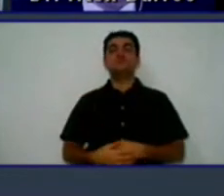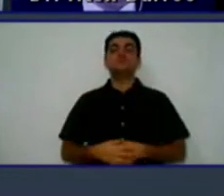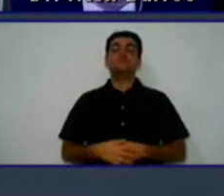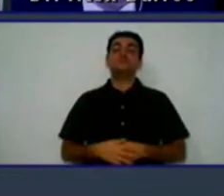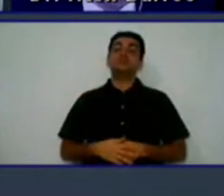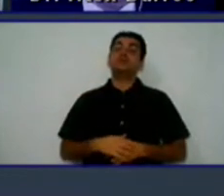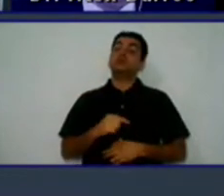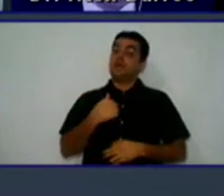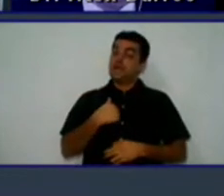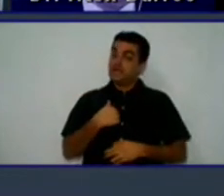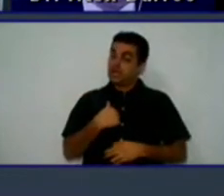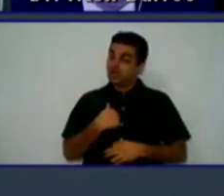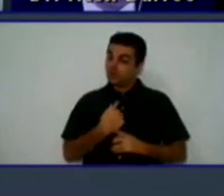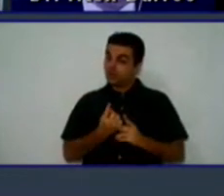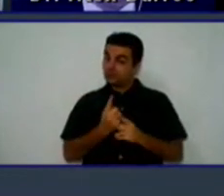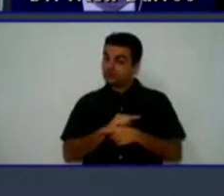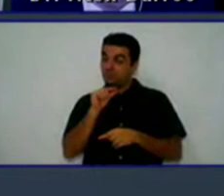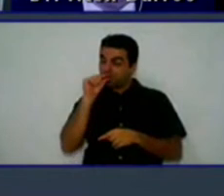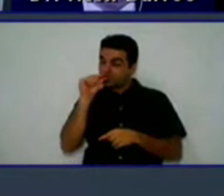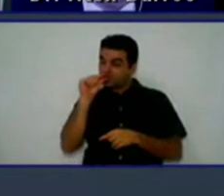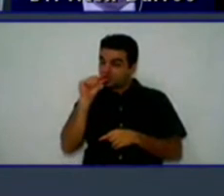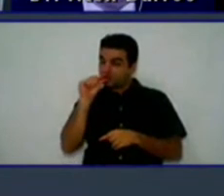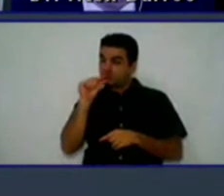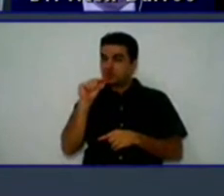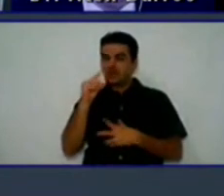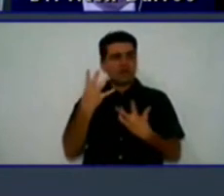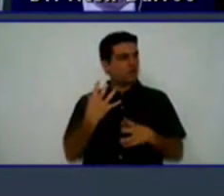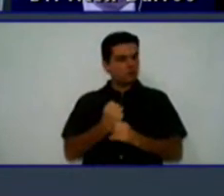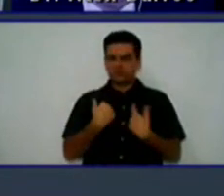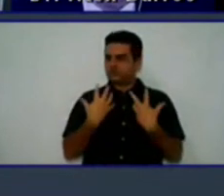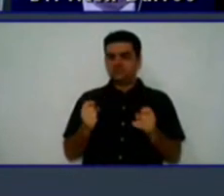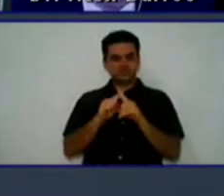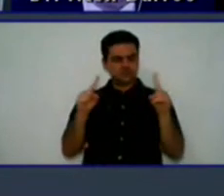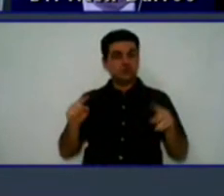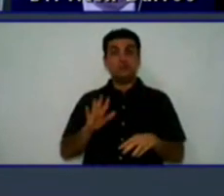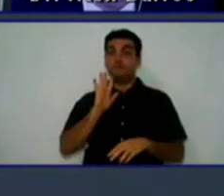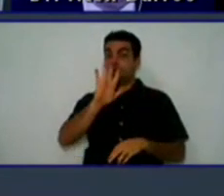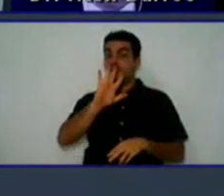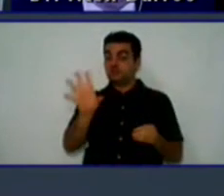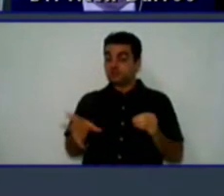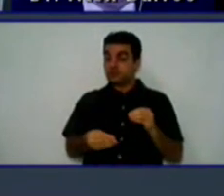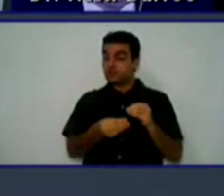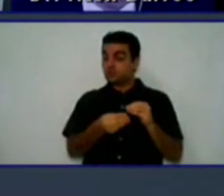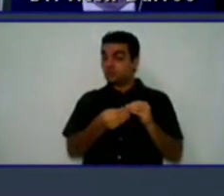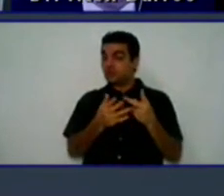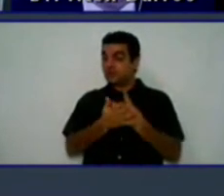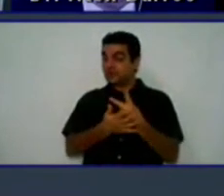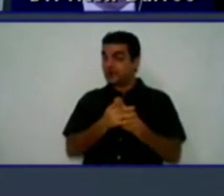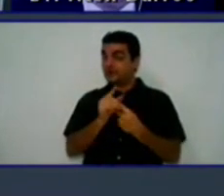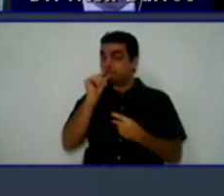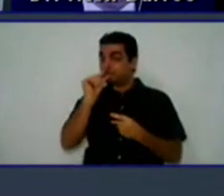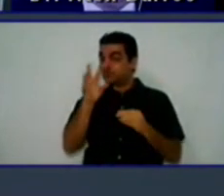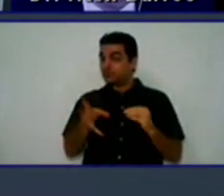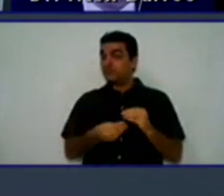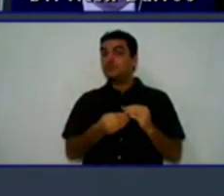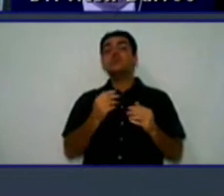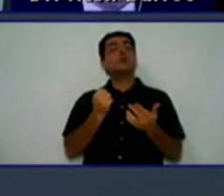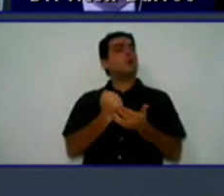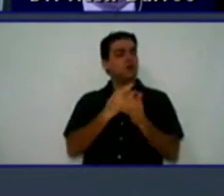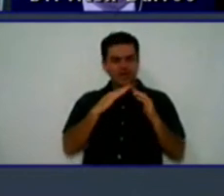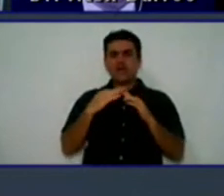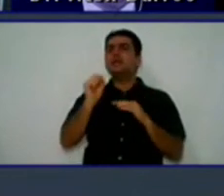divirjo parcialmente do relator. Também desaprovo as contas, mas incluo, entre as irregularidades, a aquisição dos